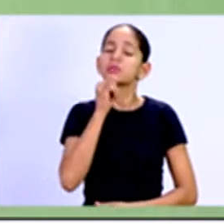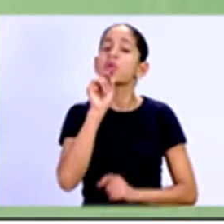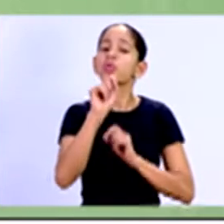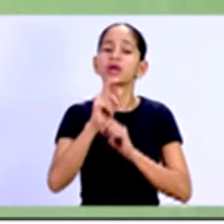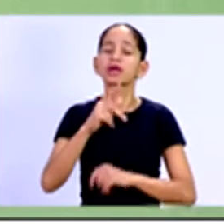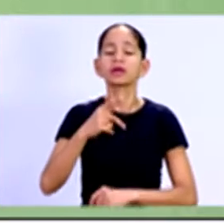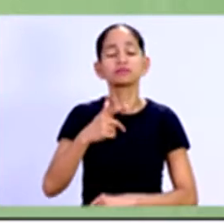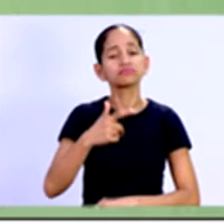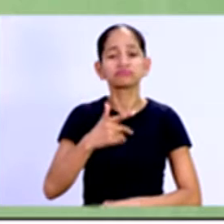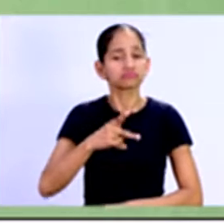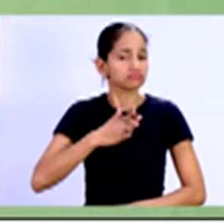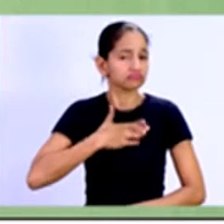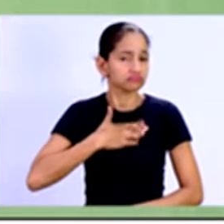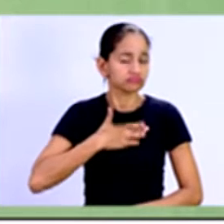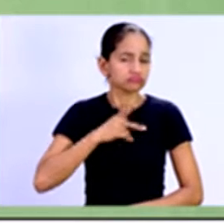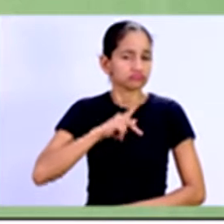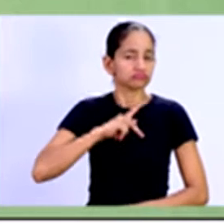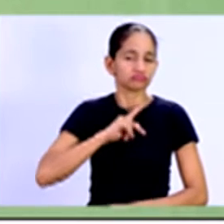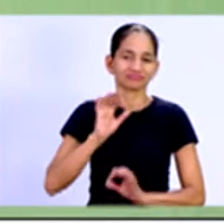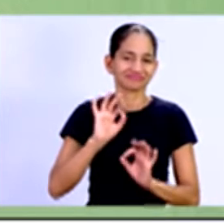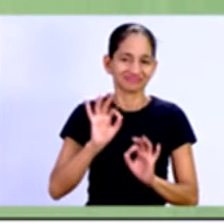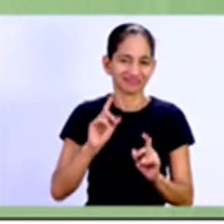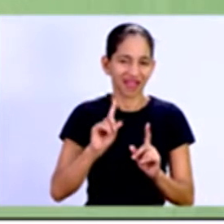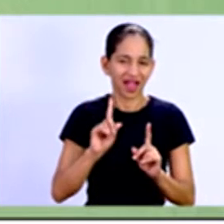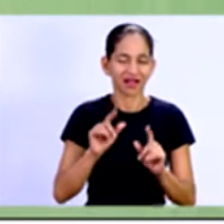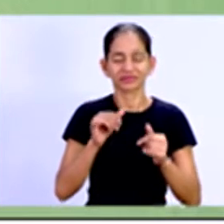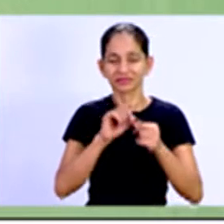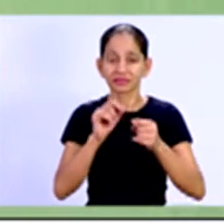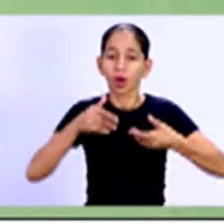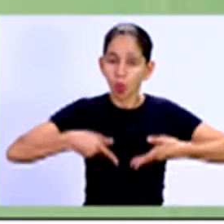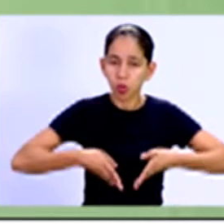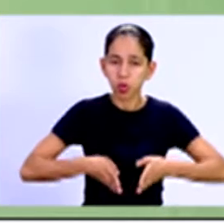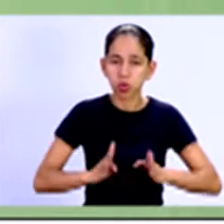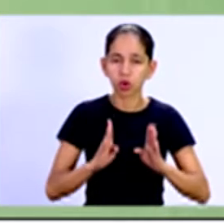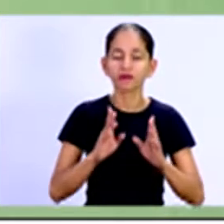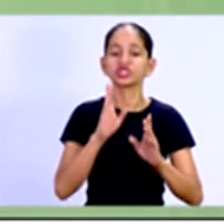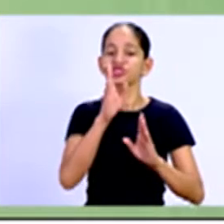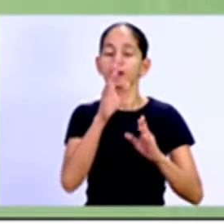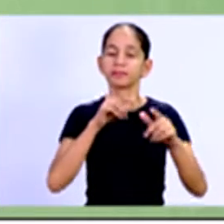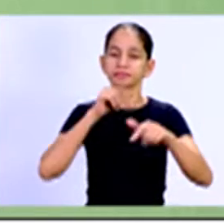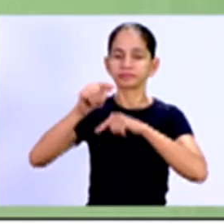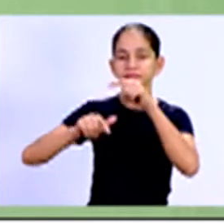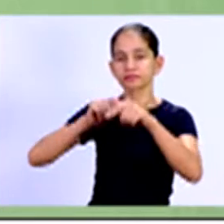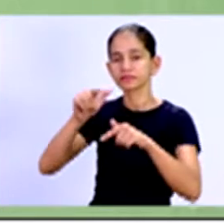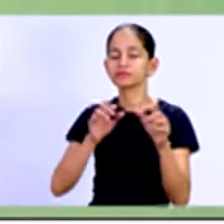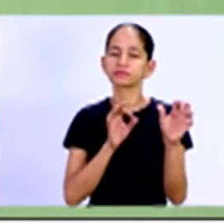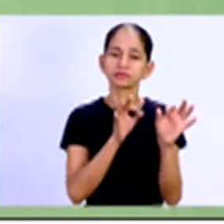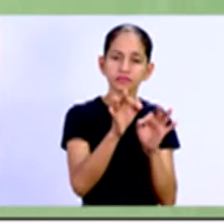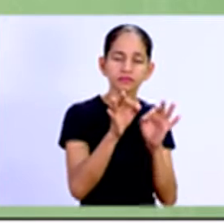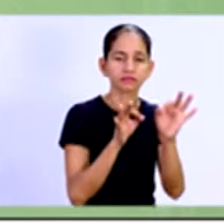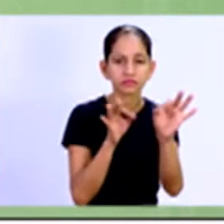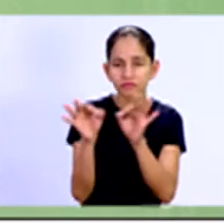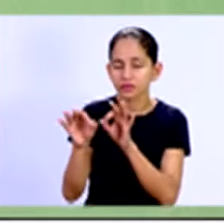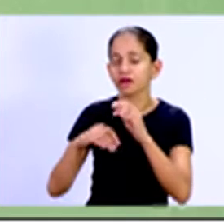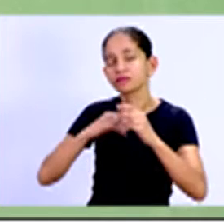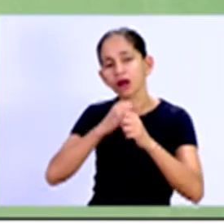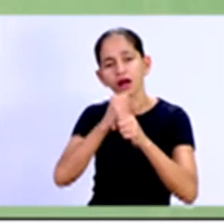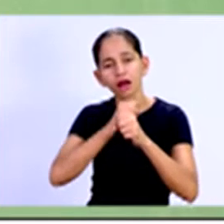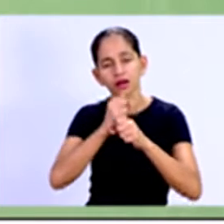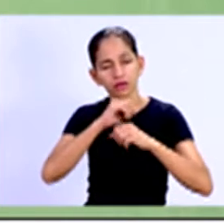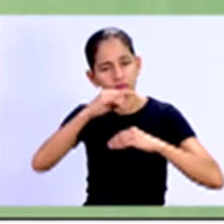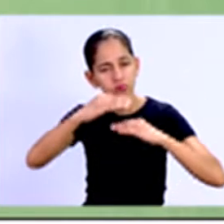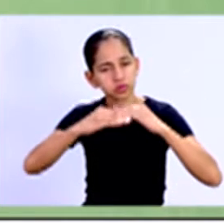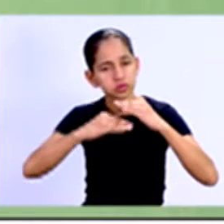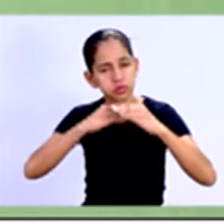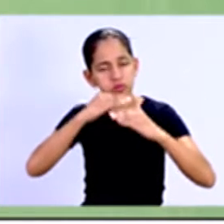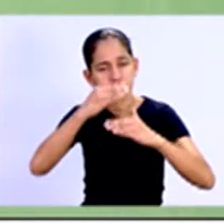o conceito de conhecimento ou o conceito daquilo que nós aprendemos na empresa, ele vai se construindo com o passar do tempo, ou seja, com